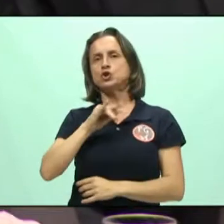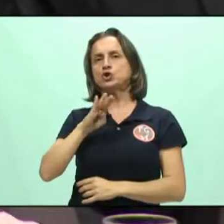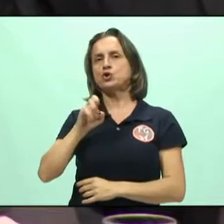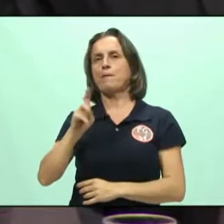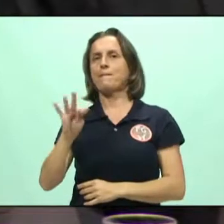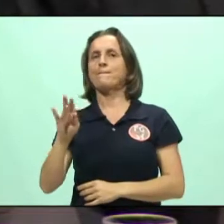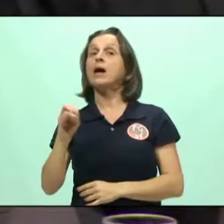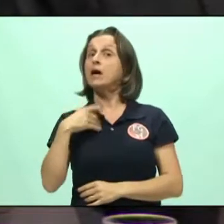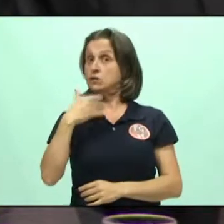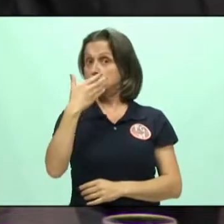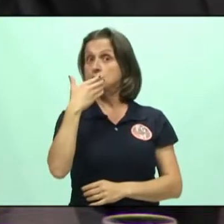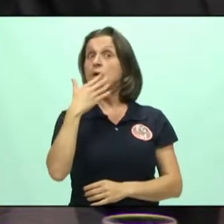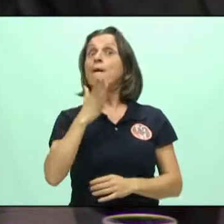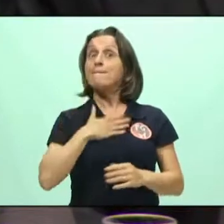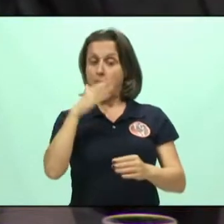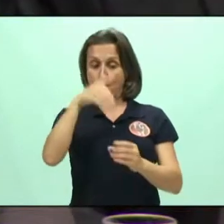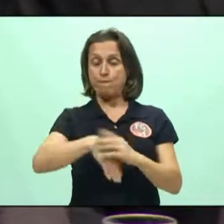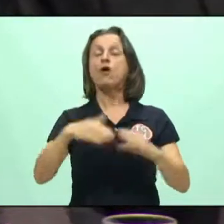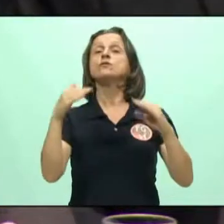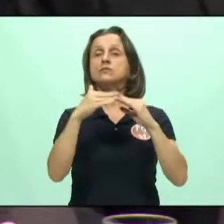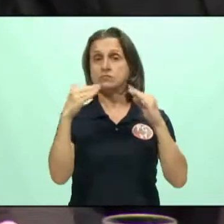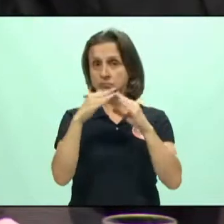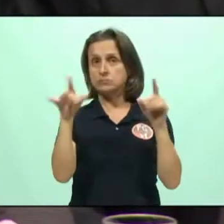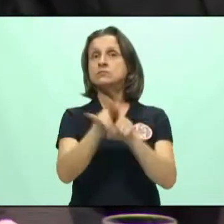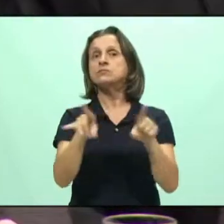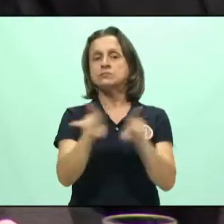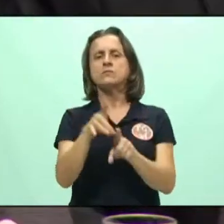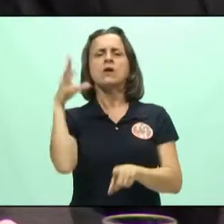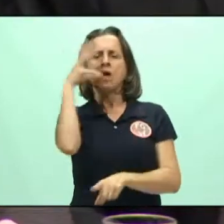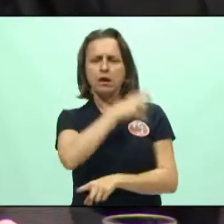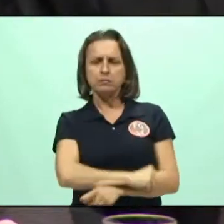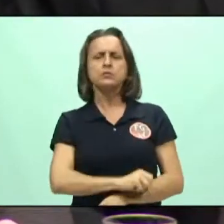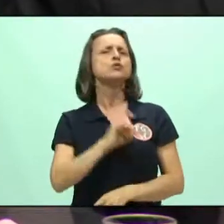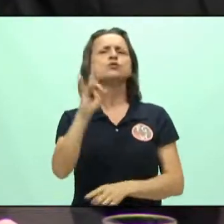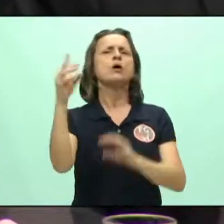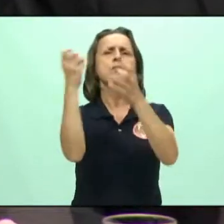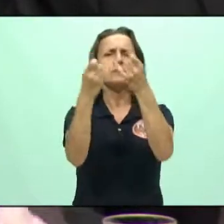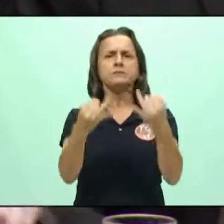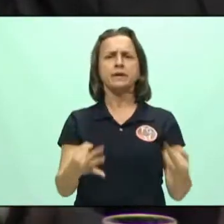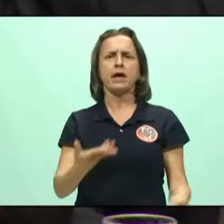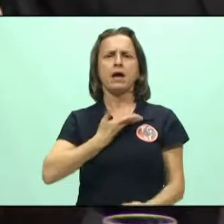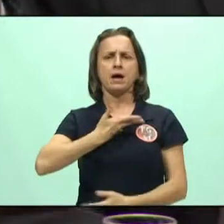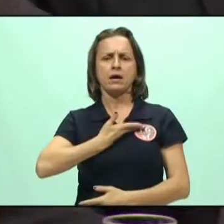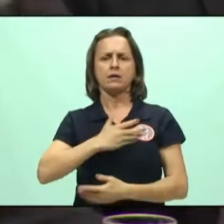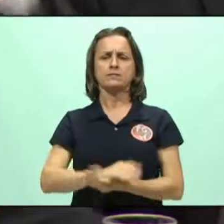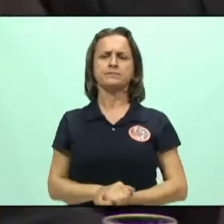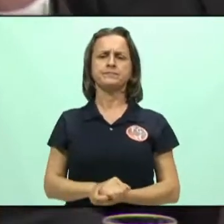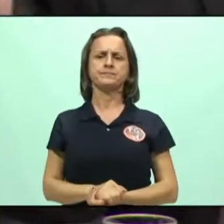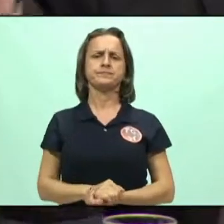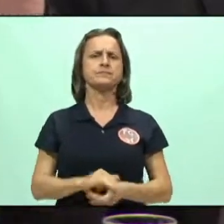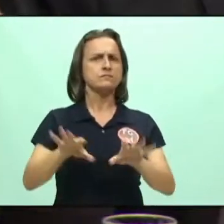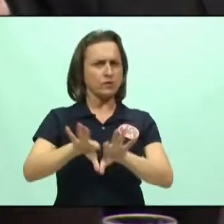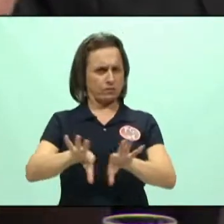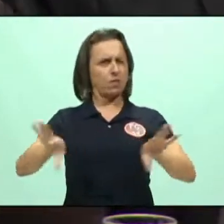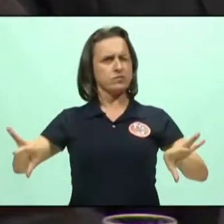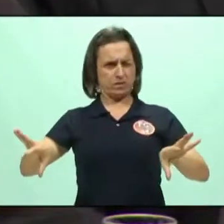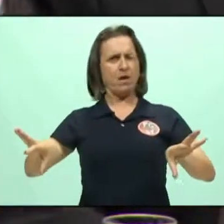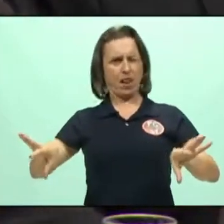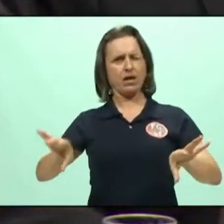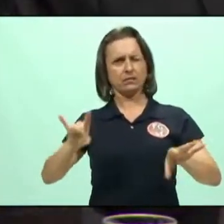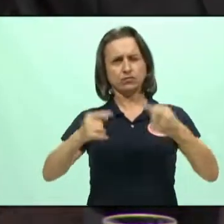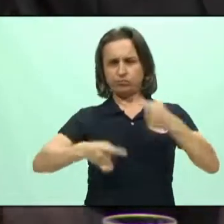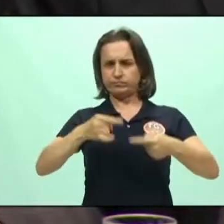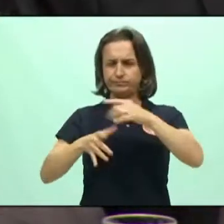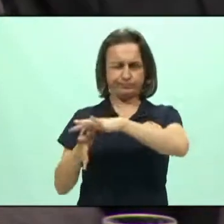pelo teu requerimento meu voto é favorável também rapidamente para explicar aqui para os colegas Vamos separar esse